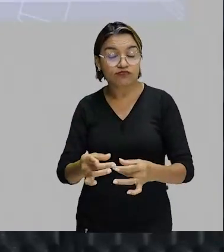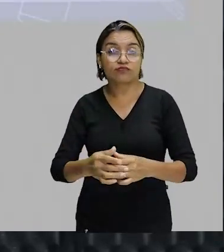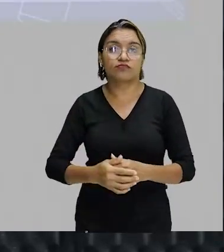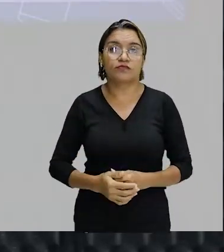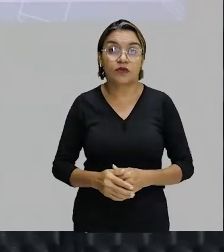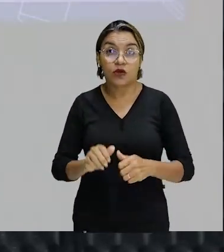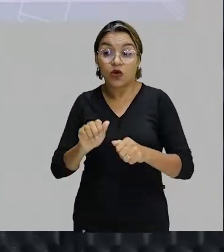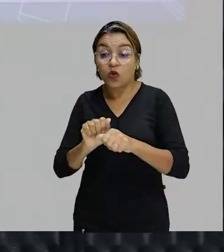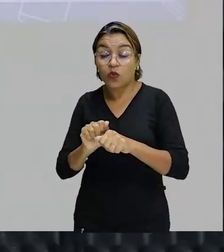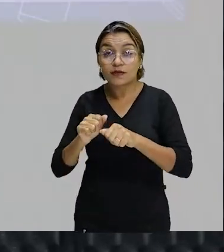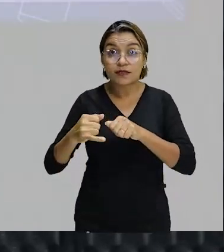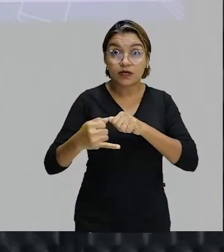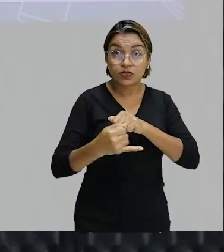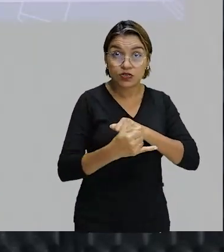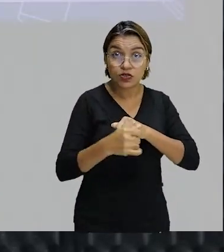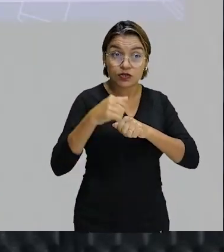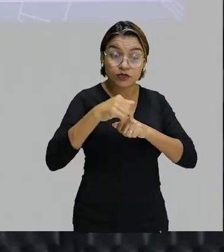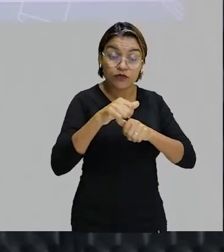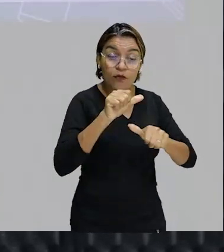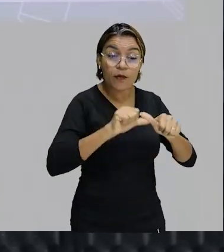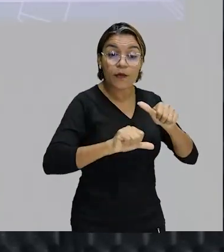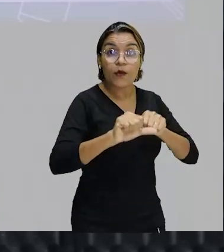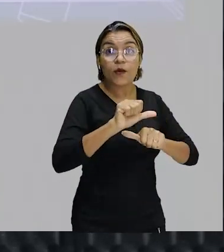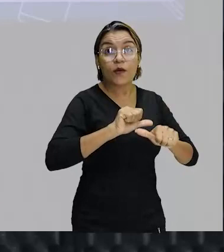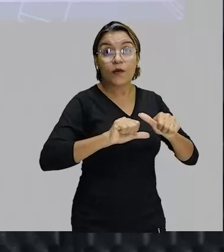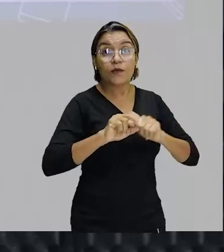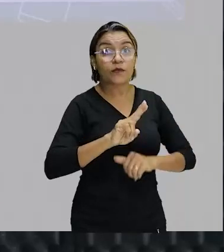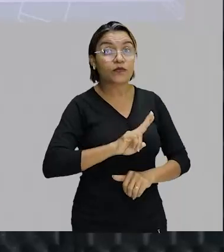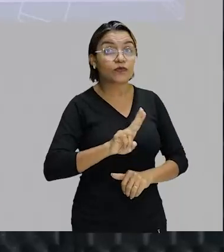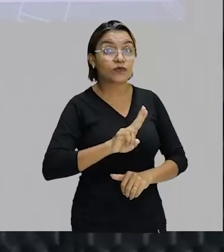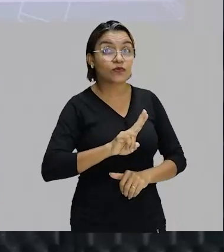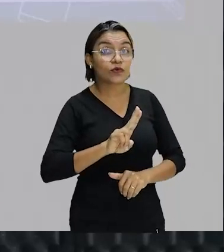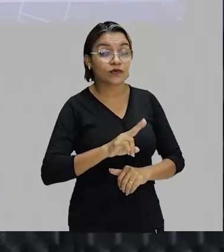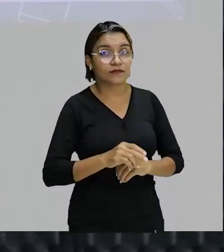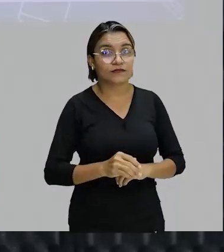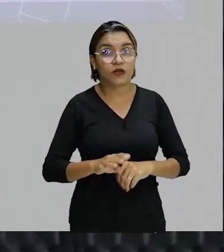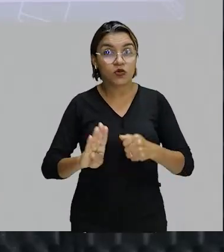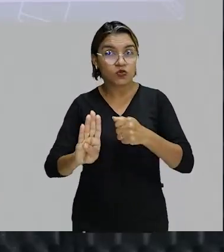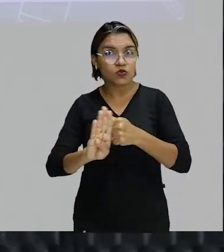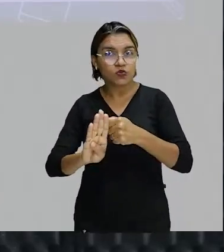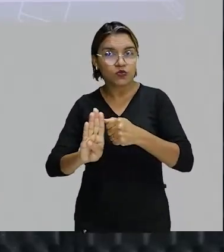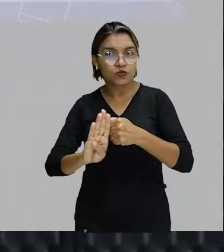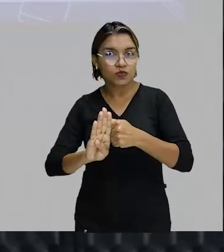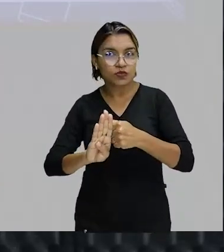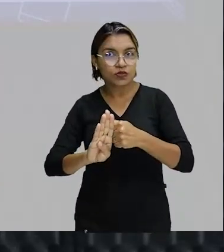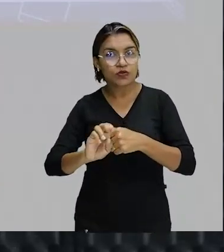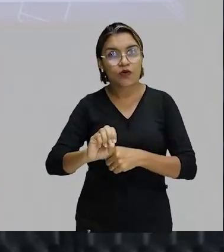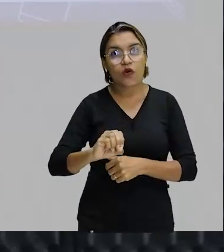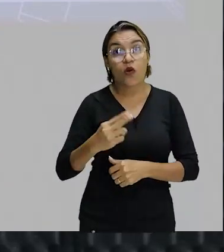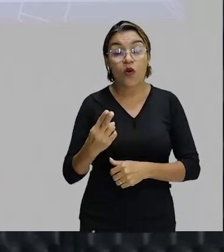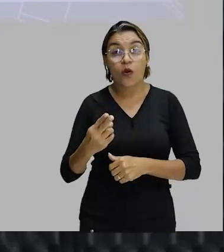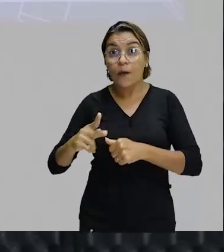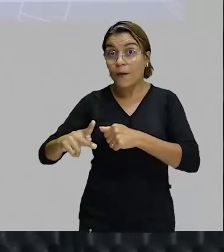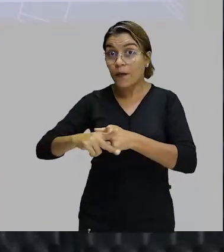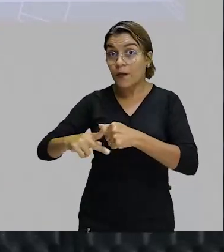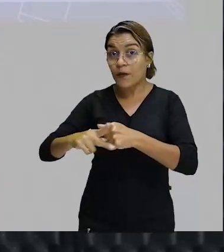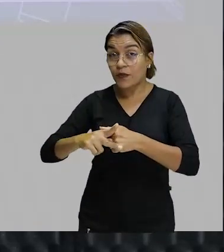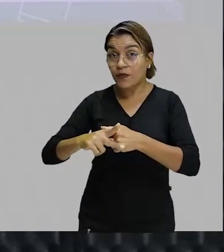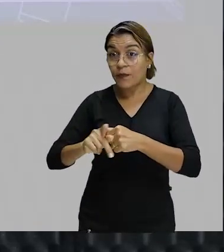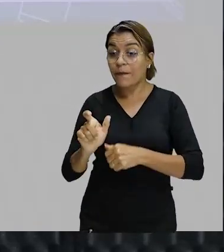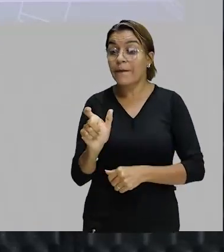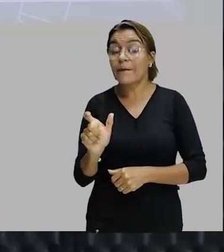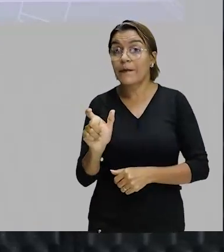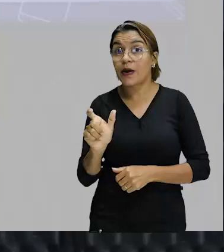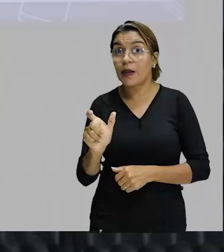Os adjetivos, eles modificam nomes, substantivos ou pronomes, que são palavras